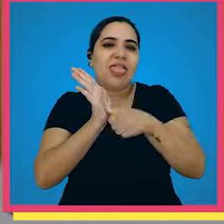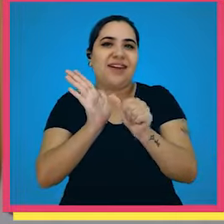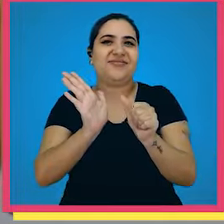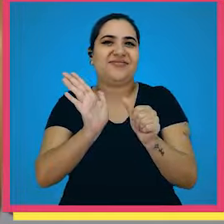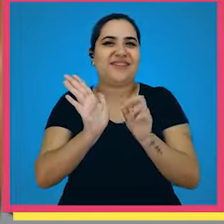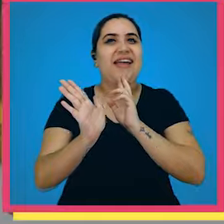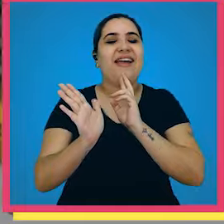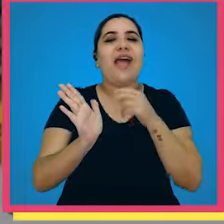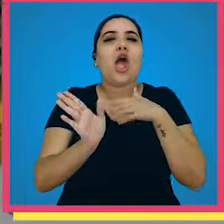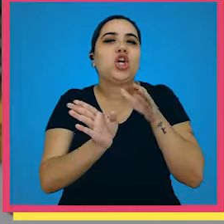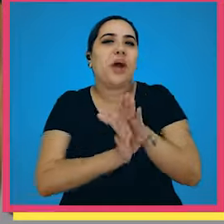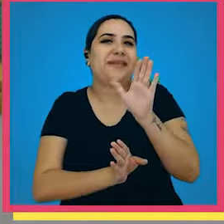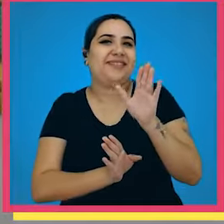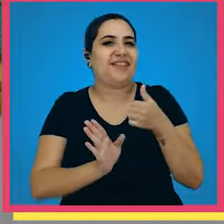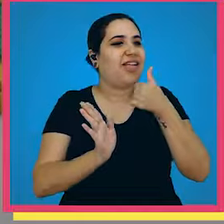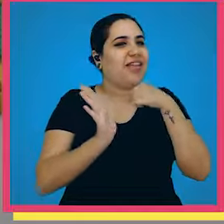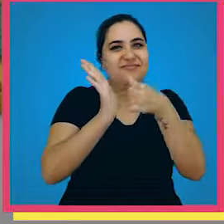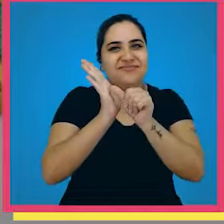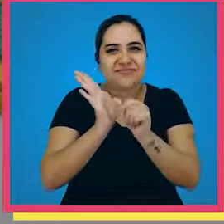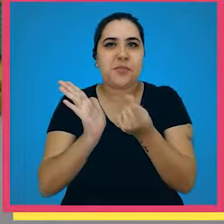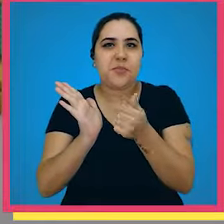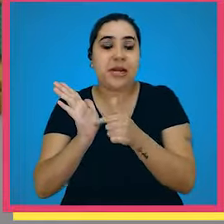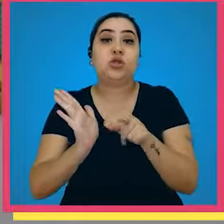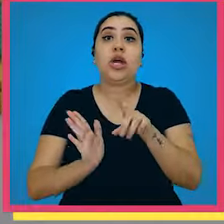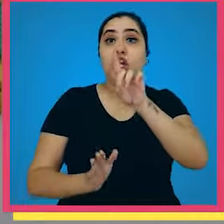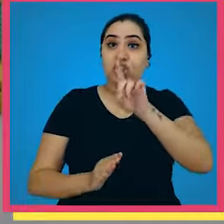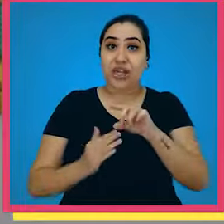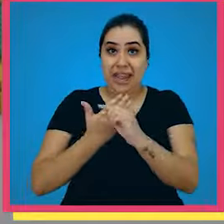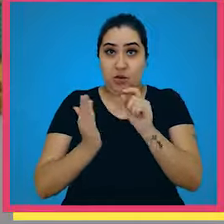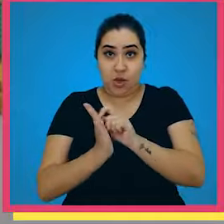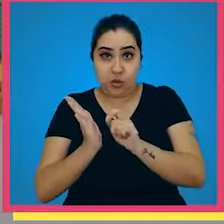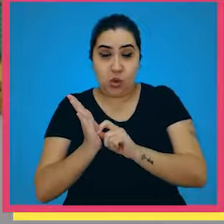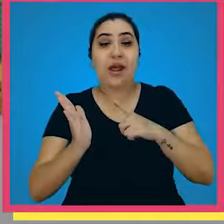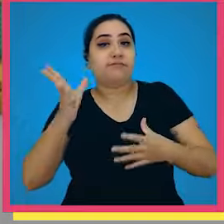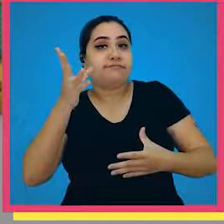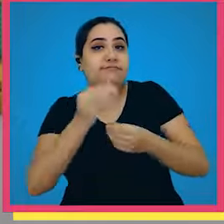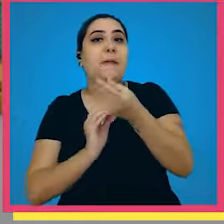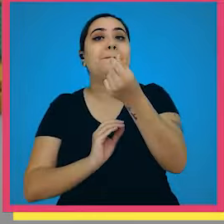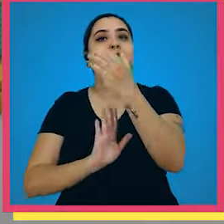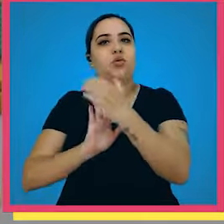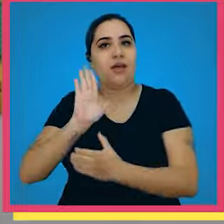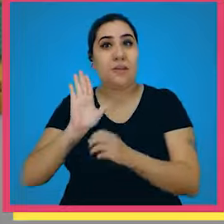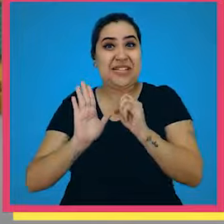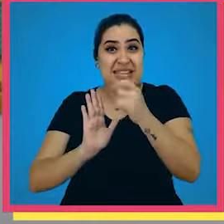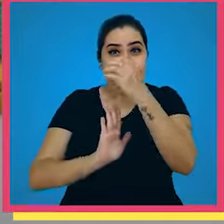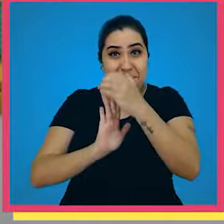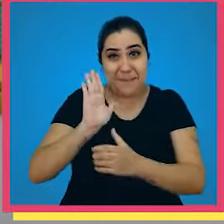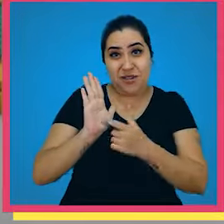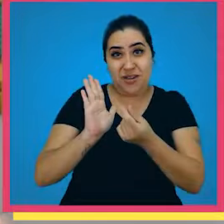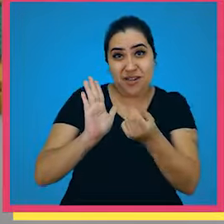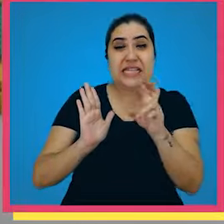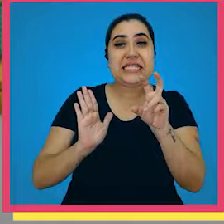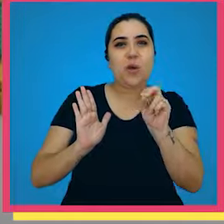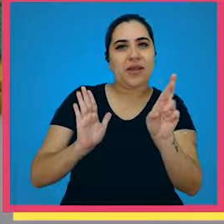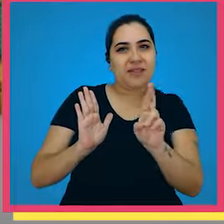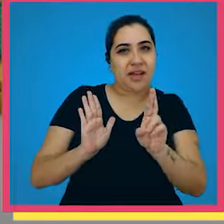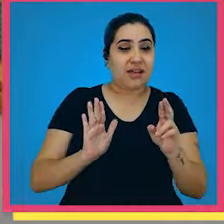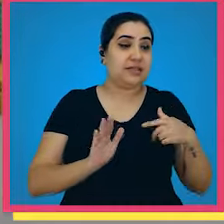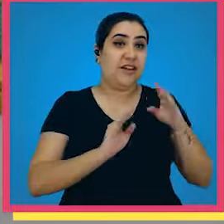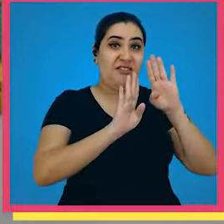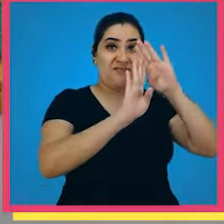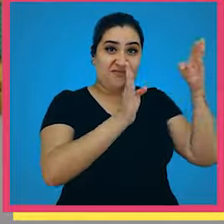editora, o preço recomendado, né? E o direito autoral que a gente paga ao autor, ele é fixado em cima desse preço de capa. Então, se o preço de capa